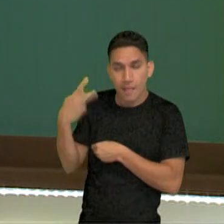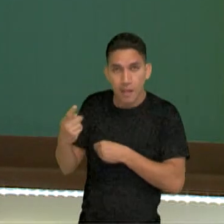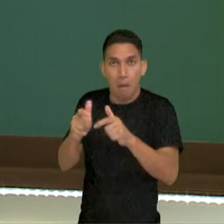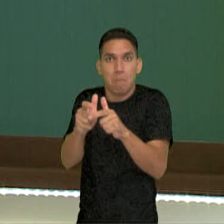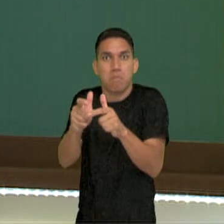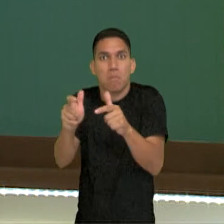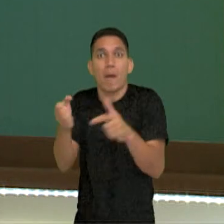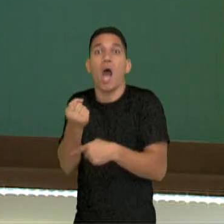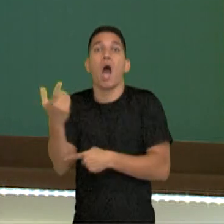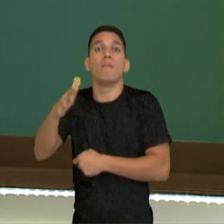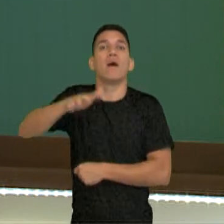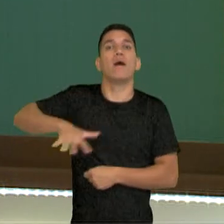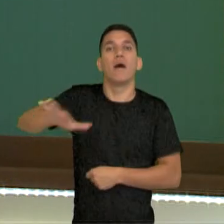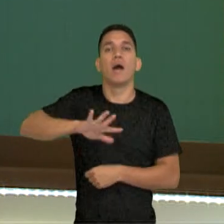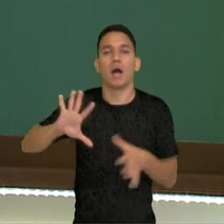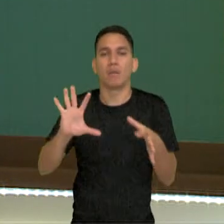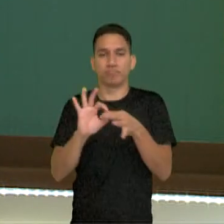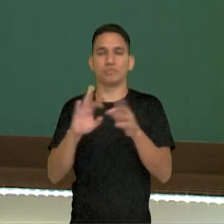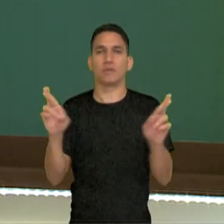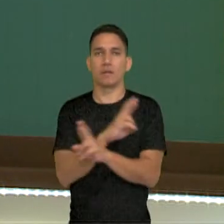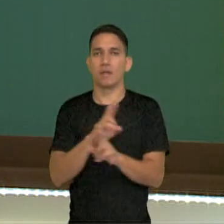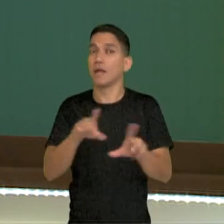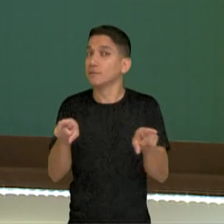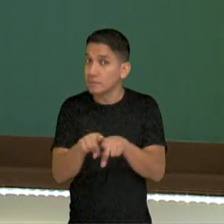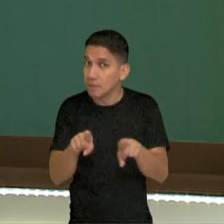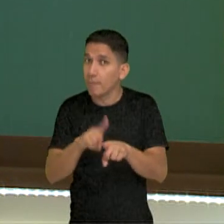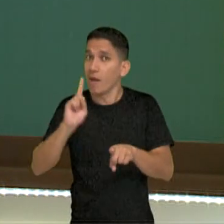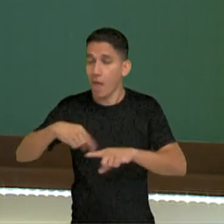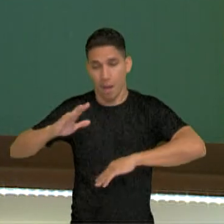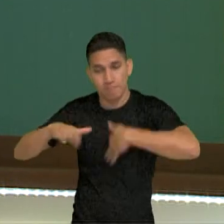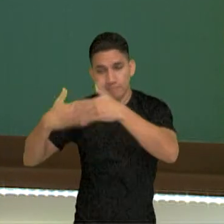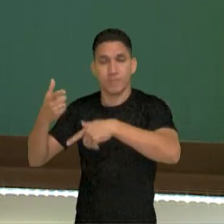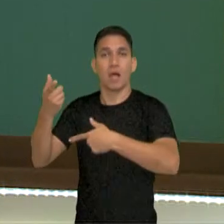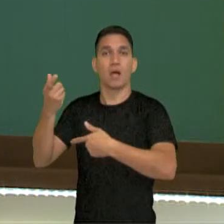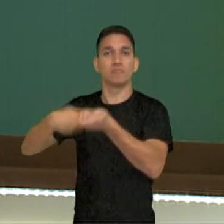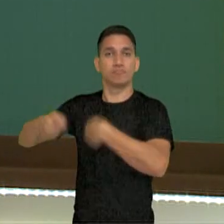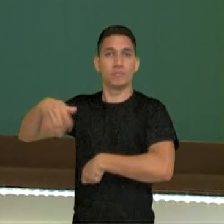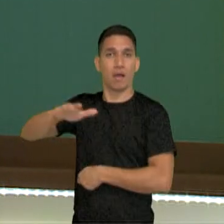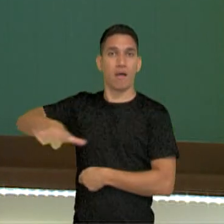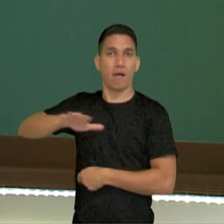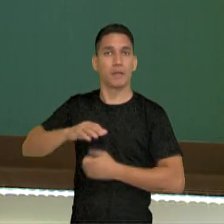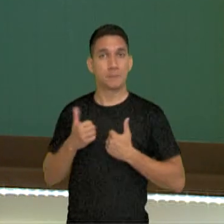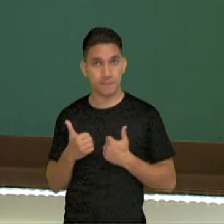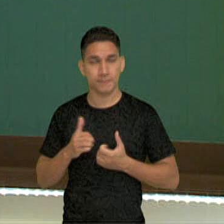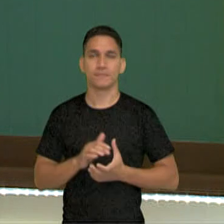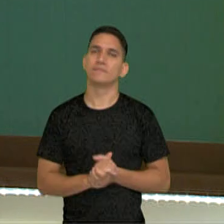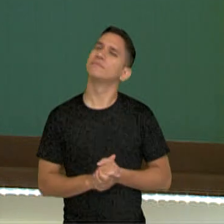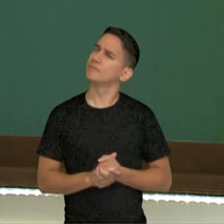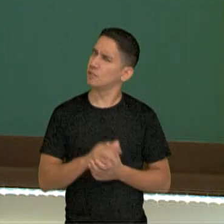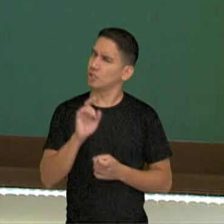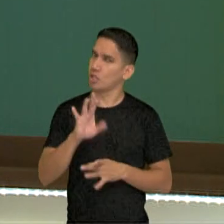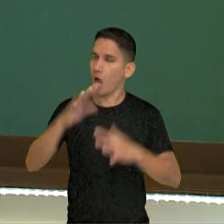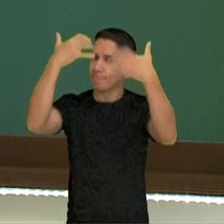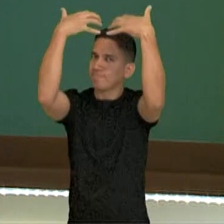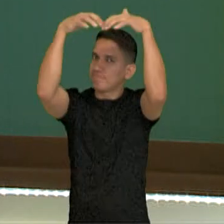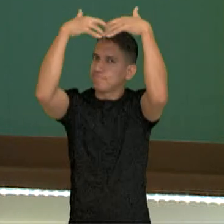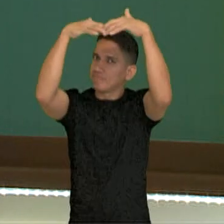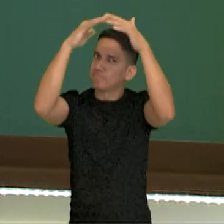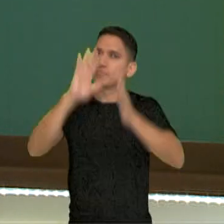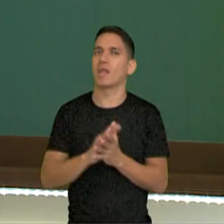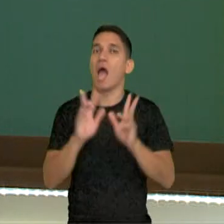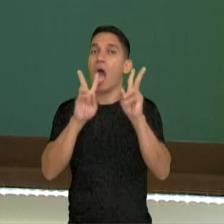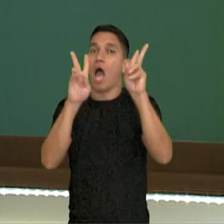de algumas áreas está ligado também ao desenvolvimento econômico dessas áreas, certo? Então, só para uma reflexão ali